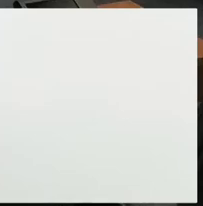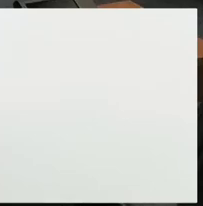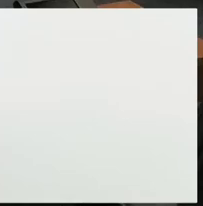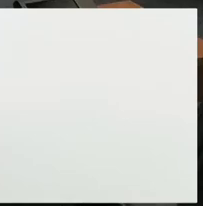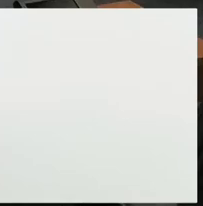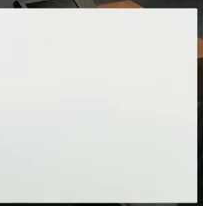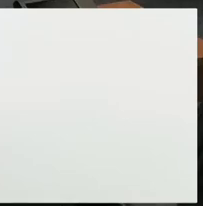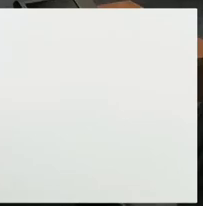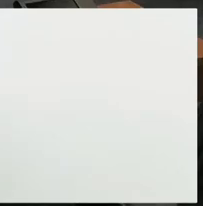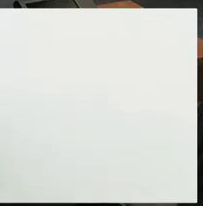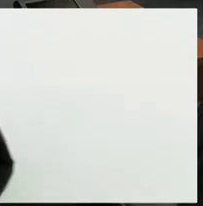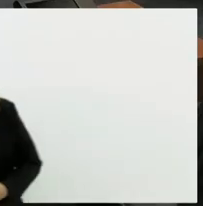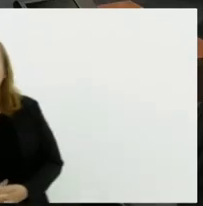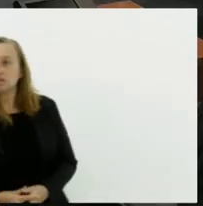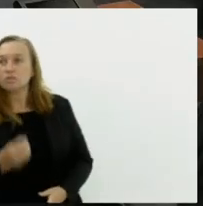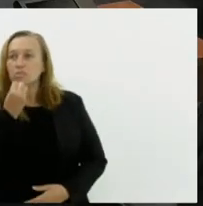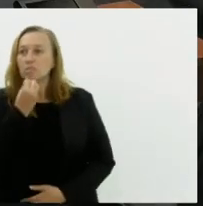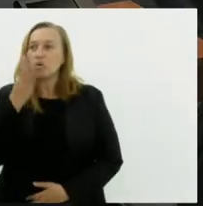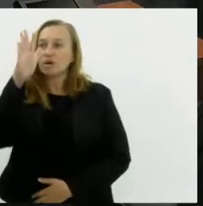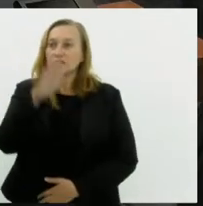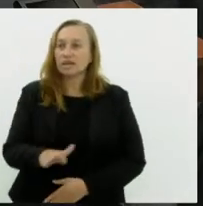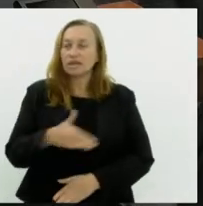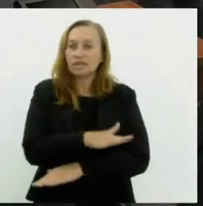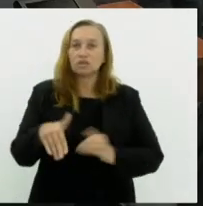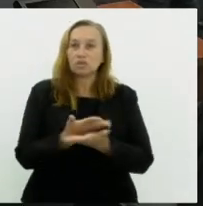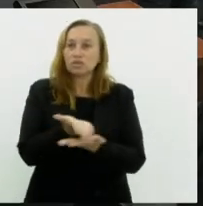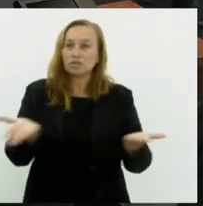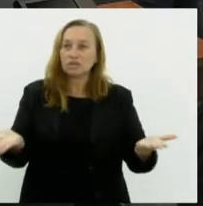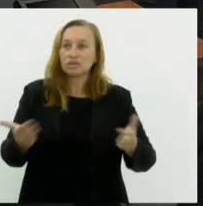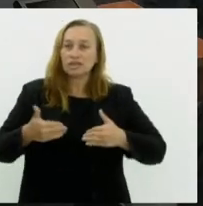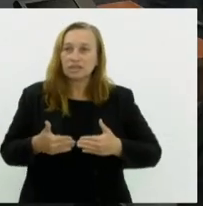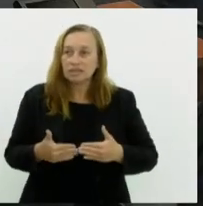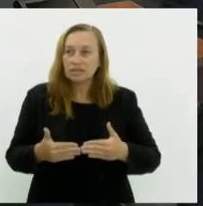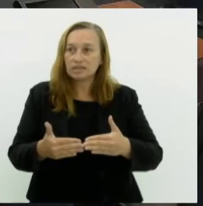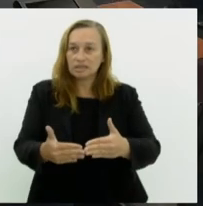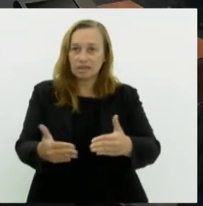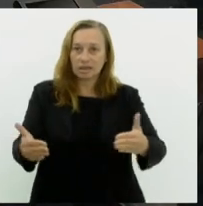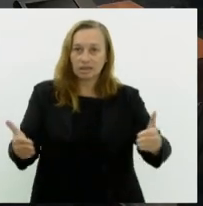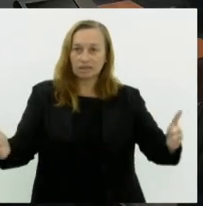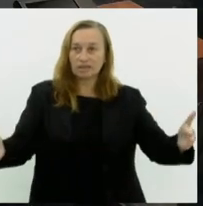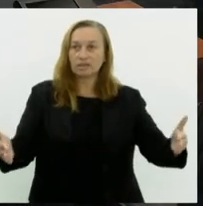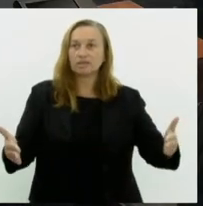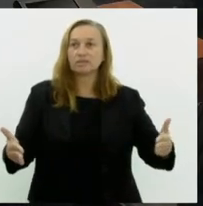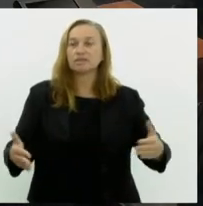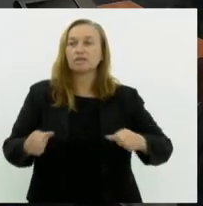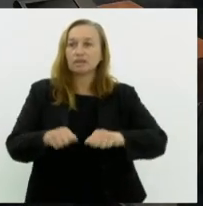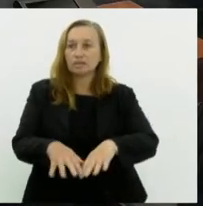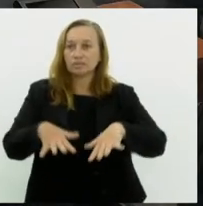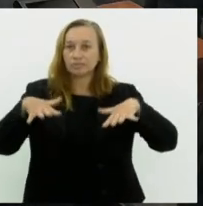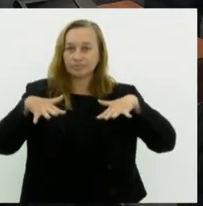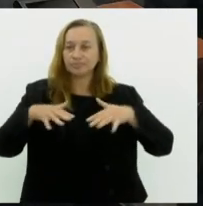Boa tarde a todos e todas. Está reaberta a sessão.